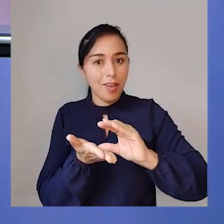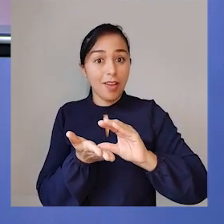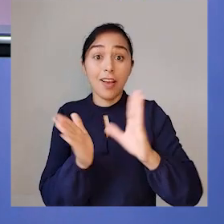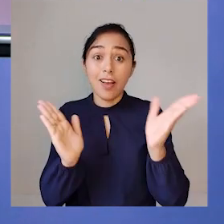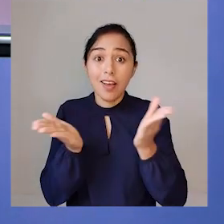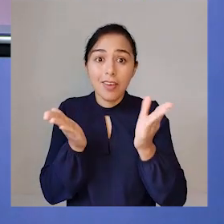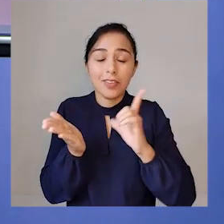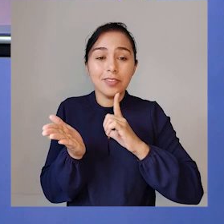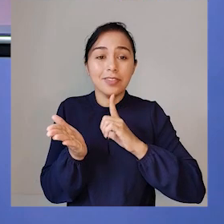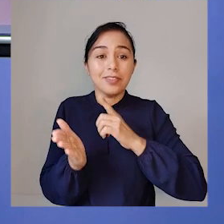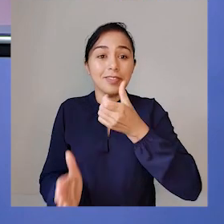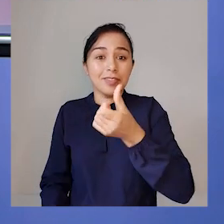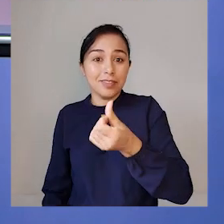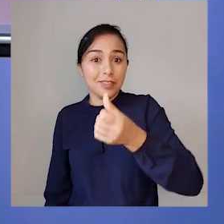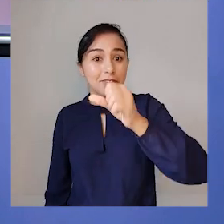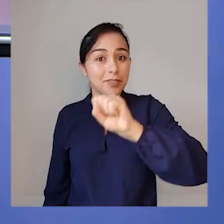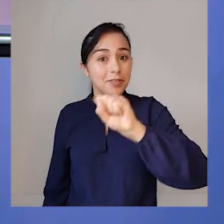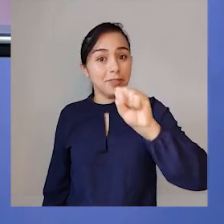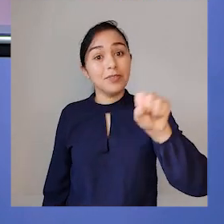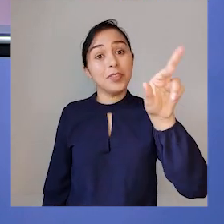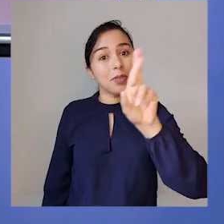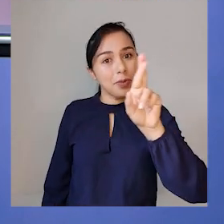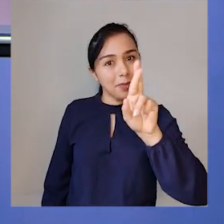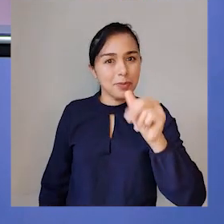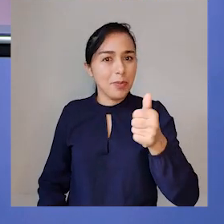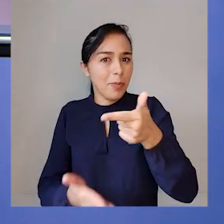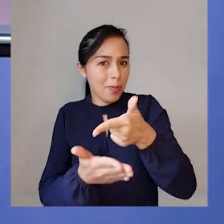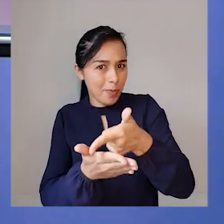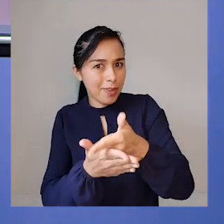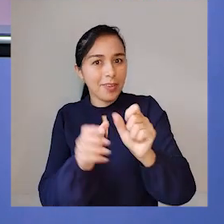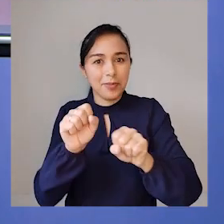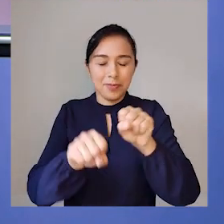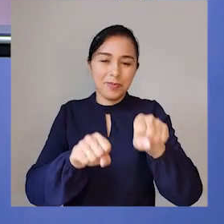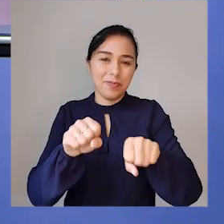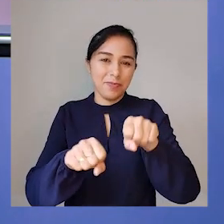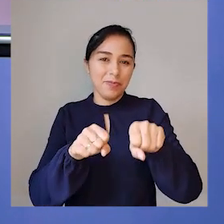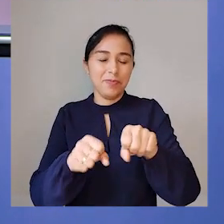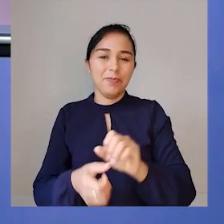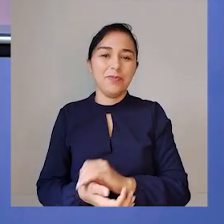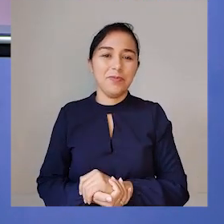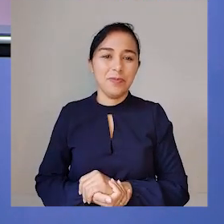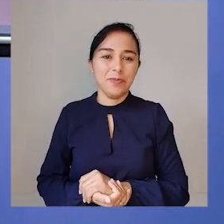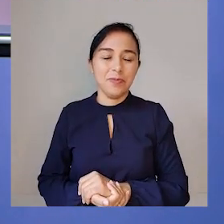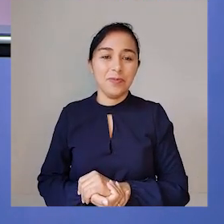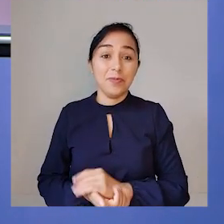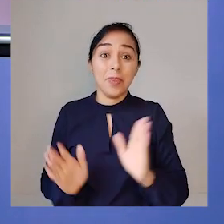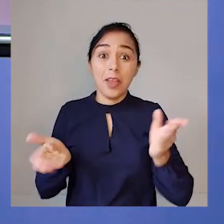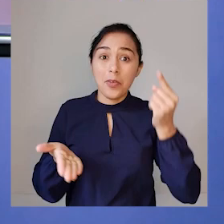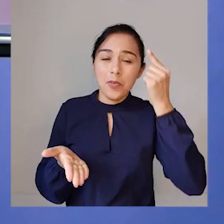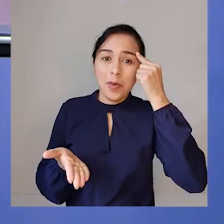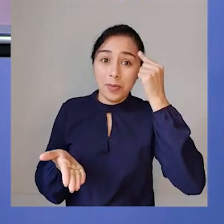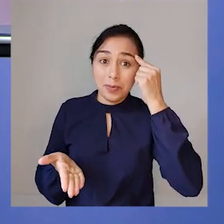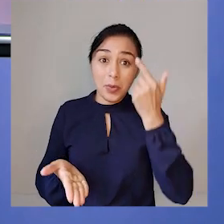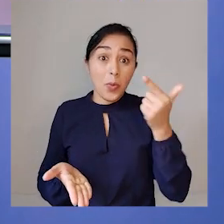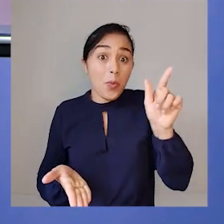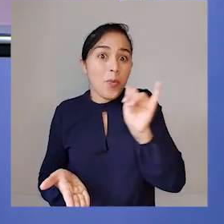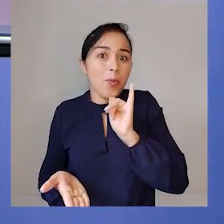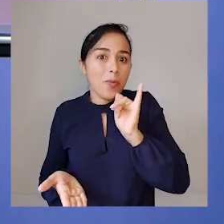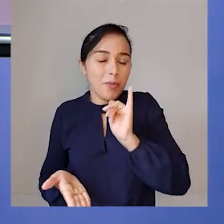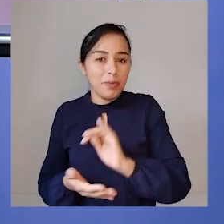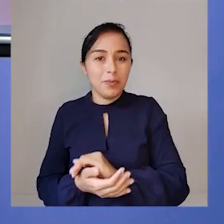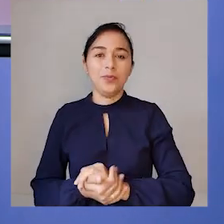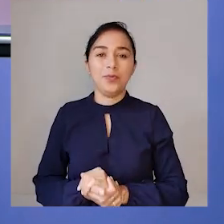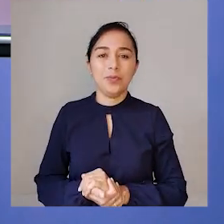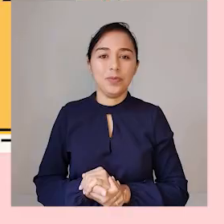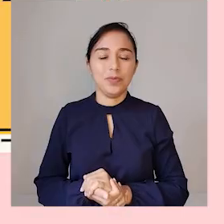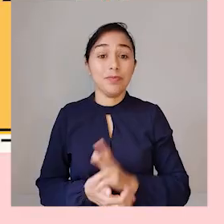R$ 688 para fazer a compra da sua bicicleta. Vamos pensar a partir de um outro exemplo.